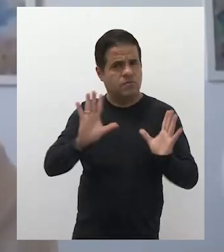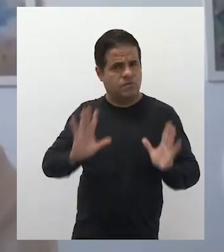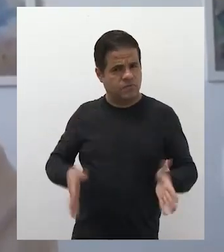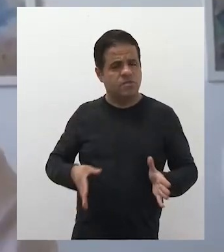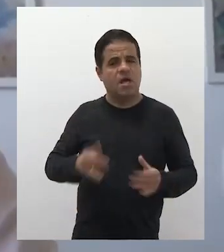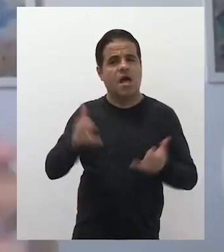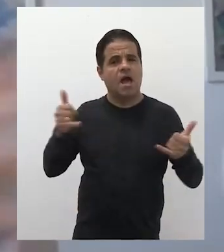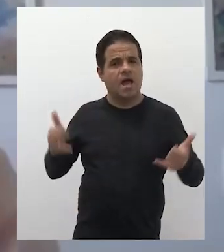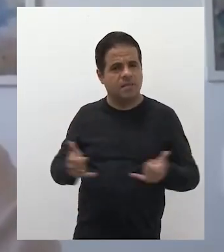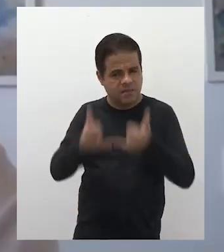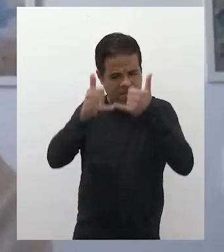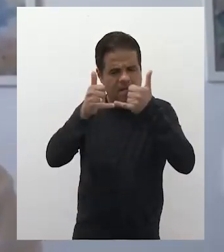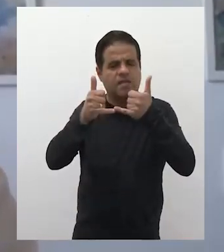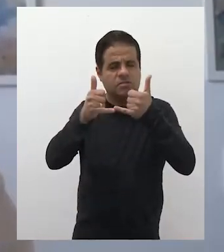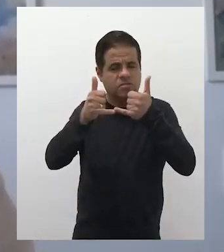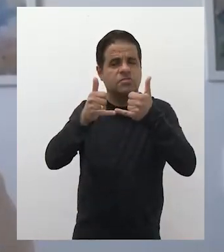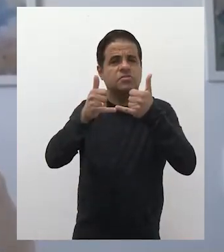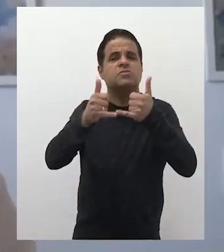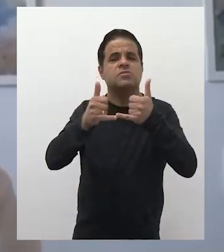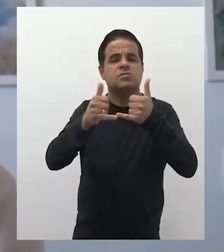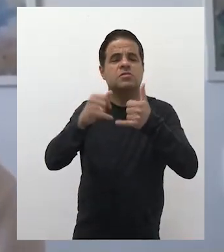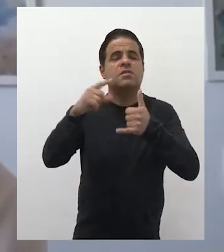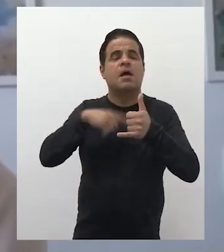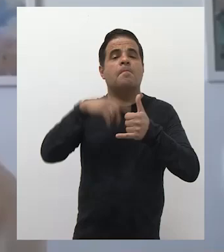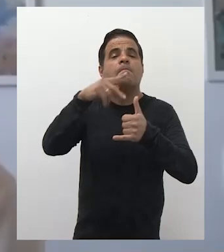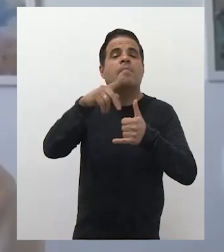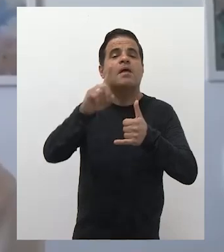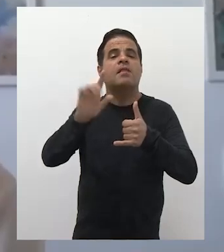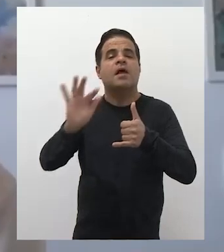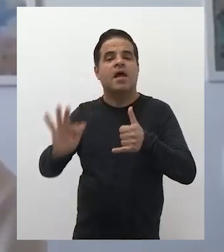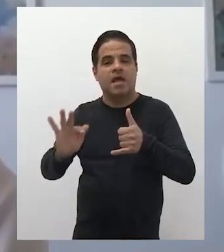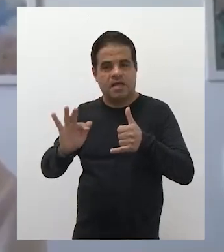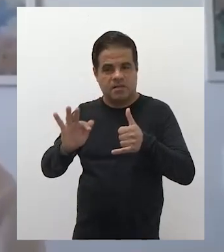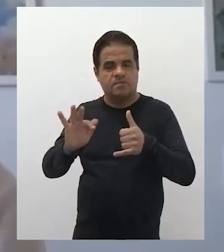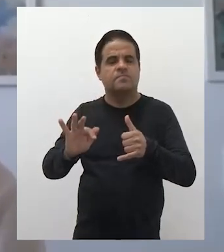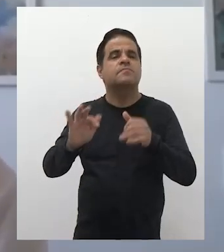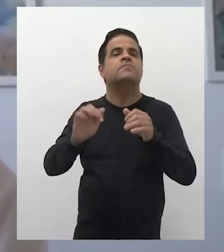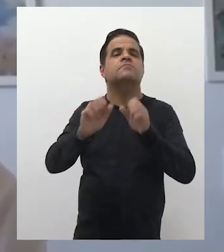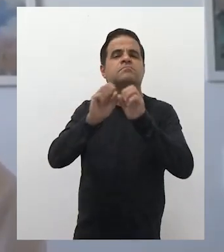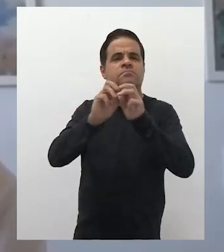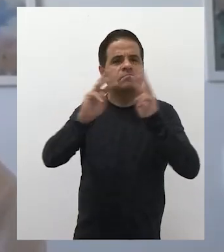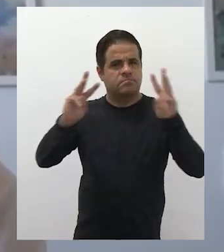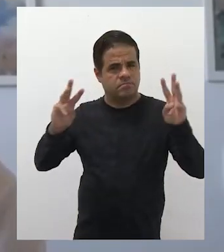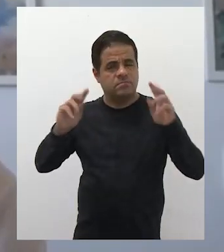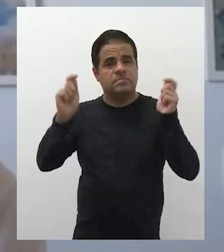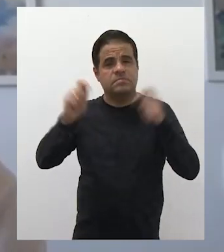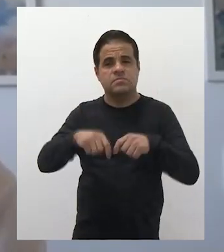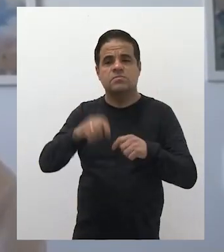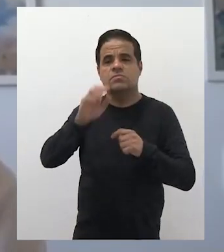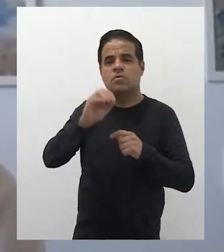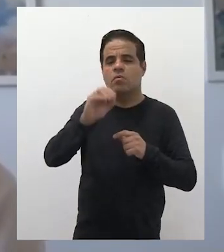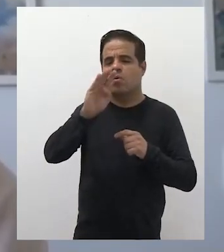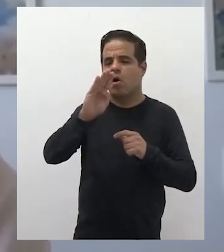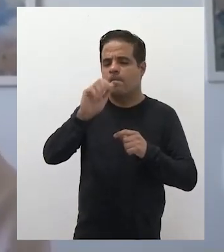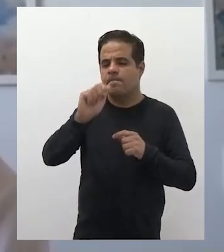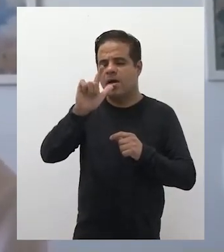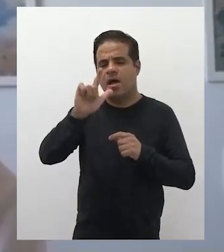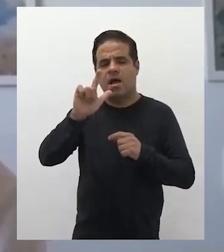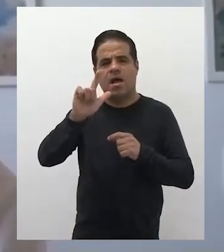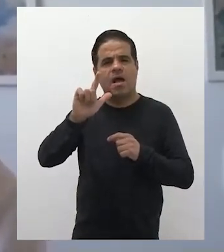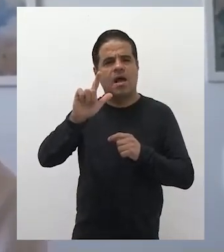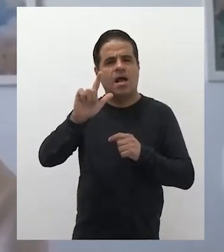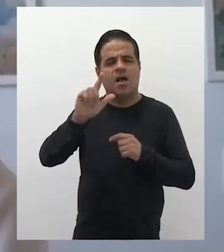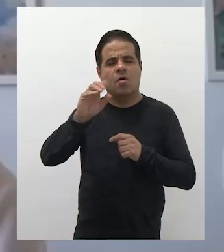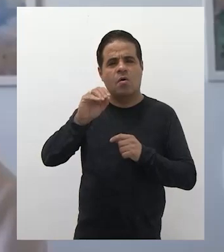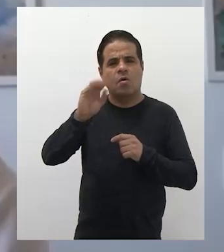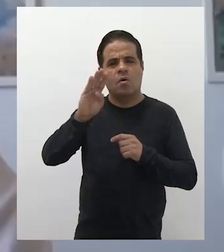internet em PDF de algumas edições anteriores, do Nicola Abaniano. E o Abaniano, assim, ele é uma